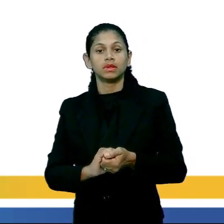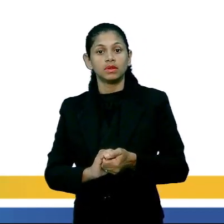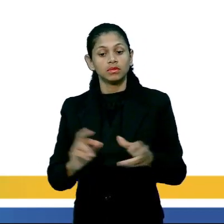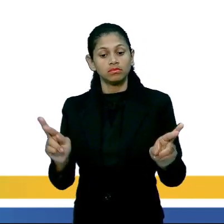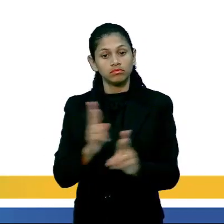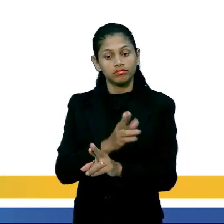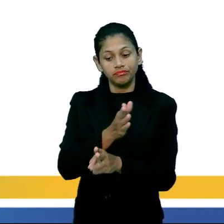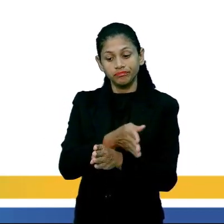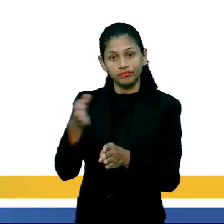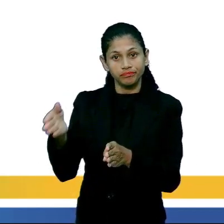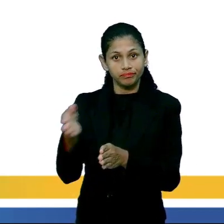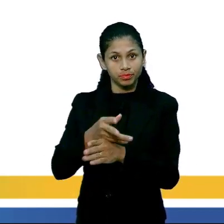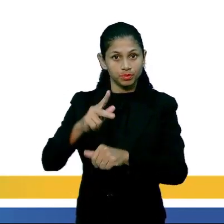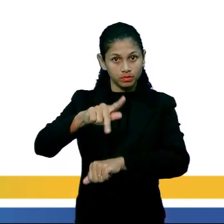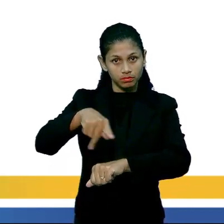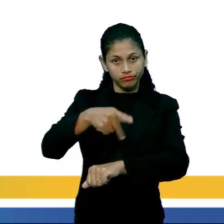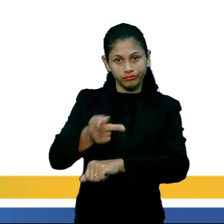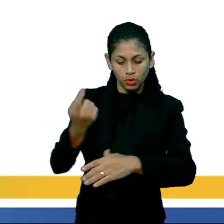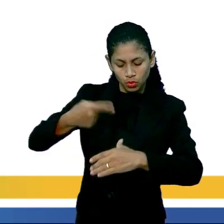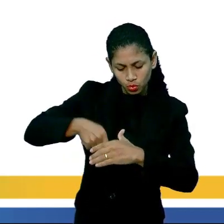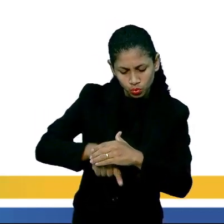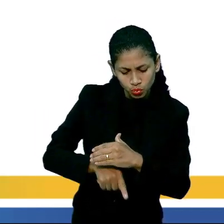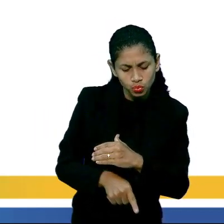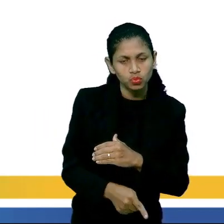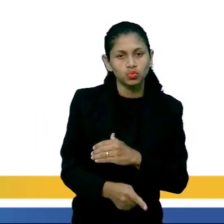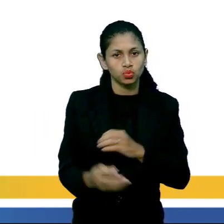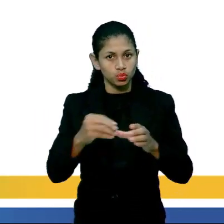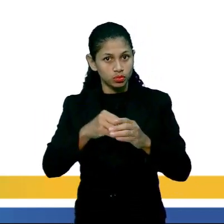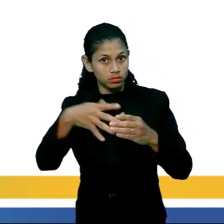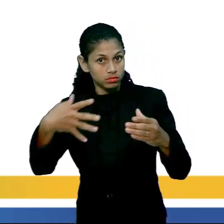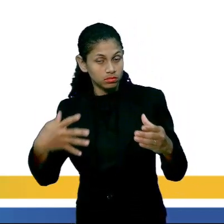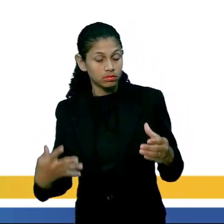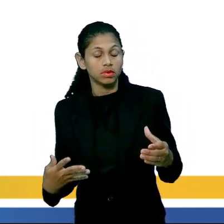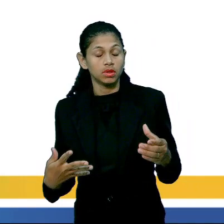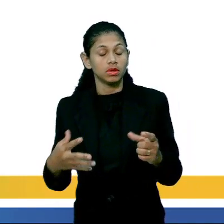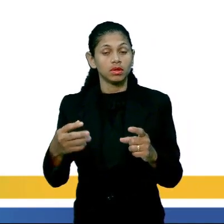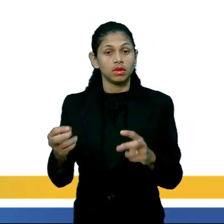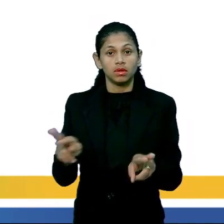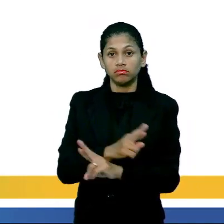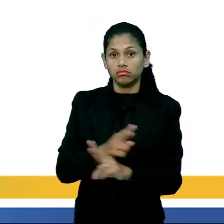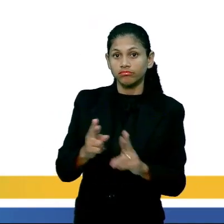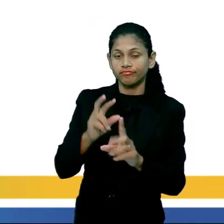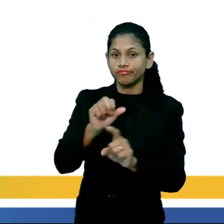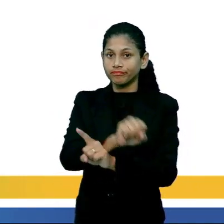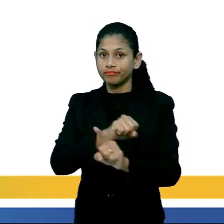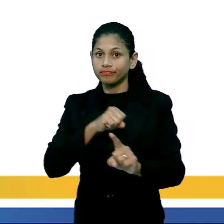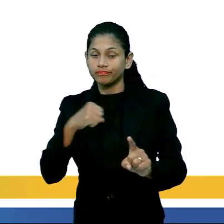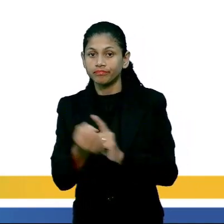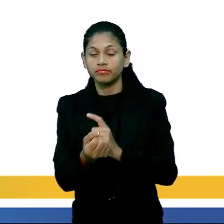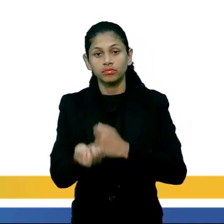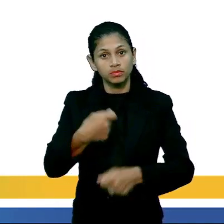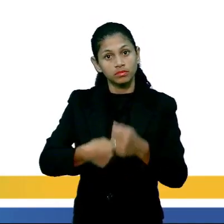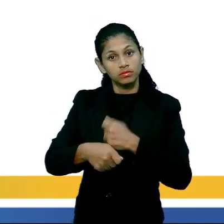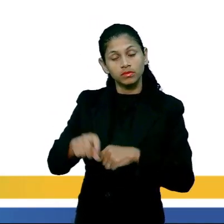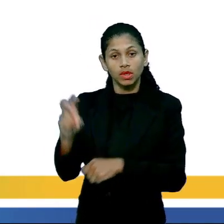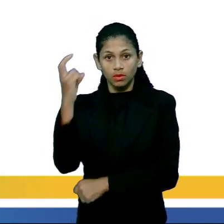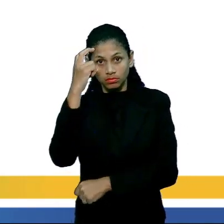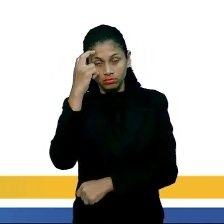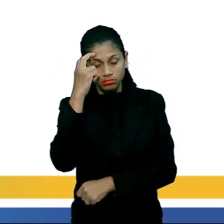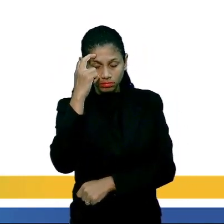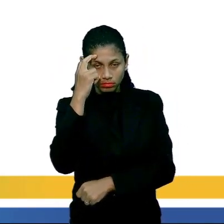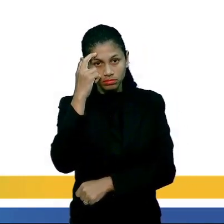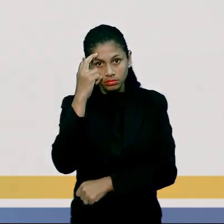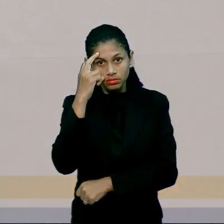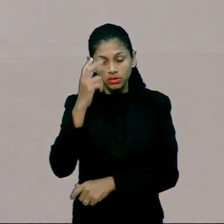pelo aprofundamento das relações econômicas, sociais, culturais e políticas entre os povos